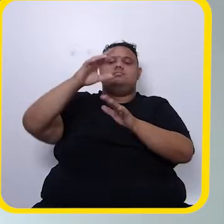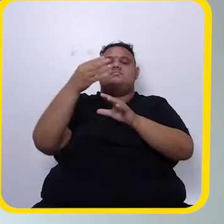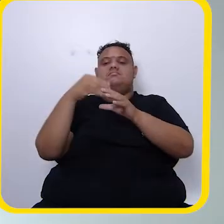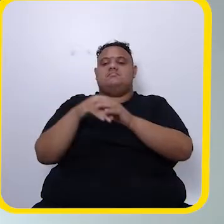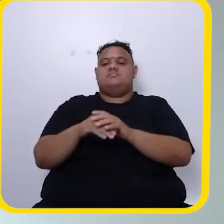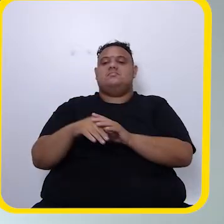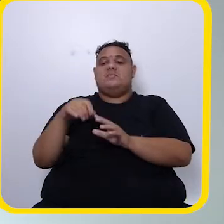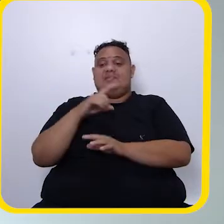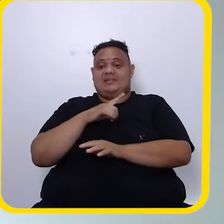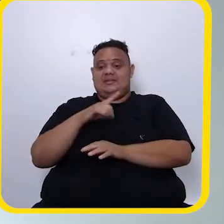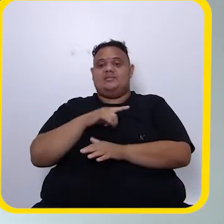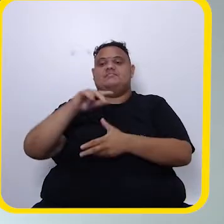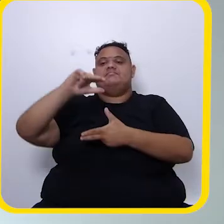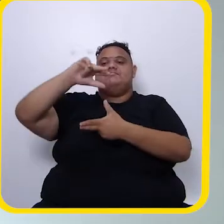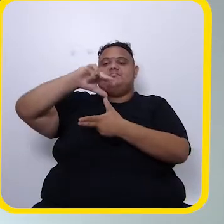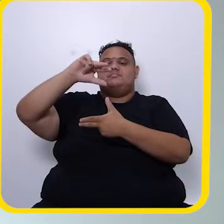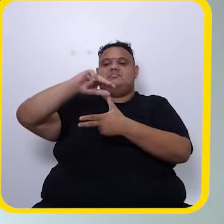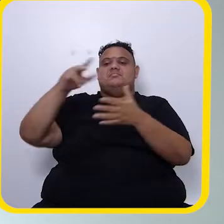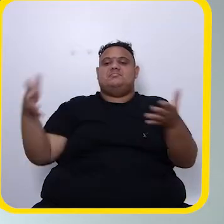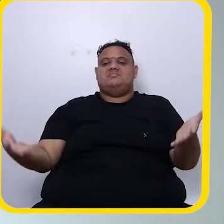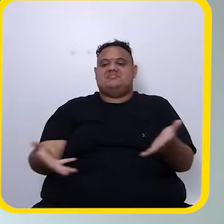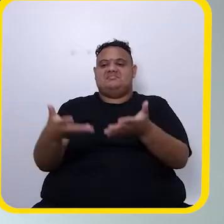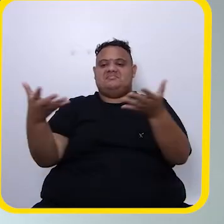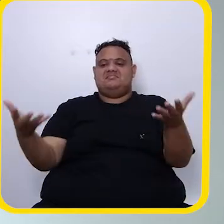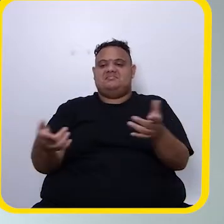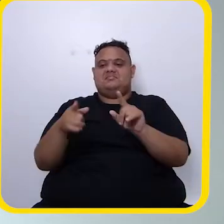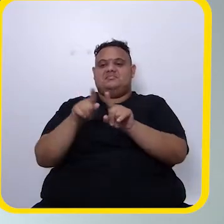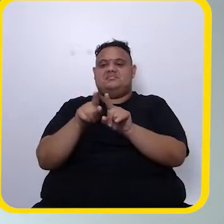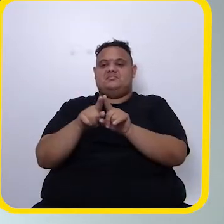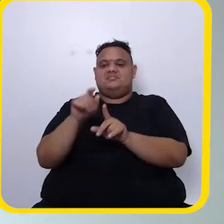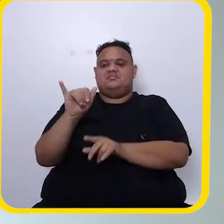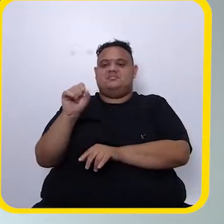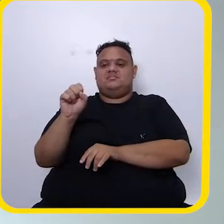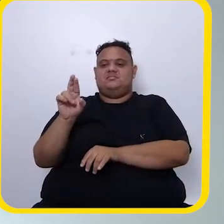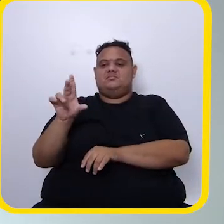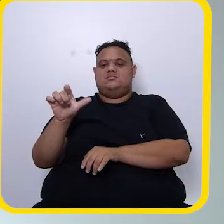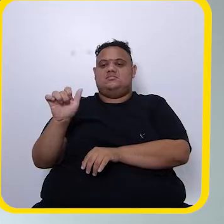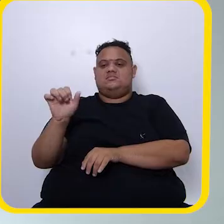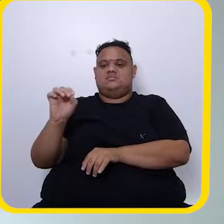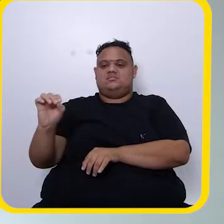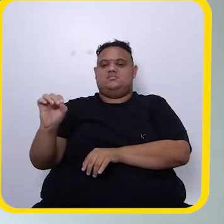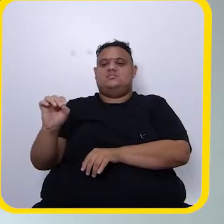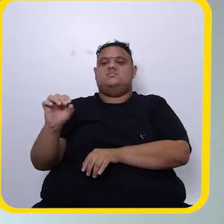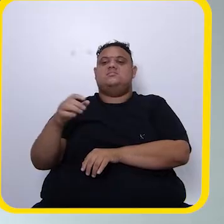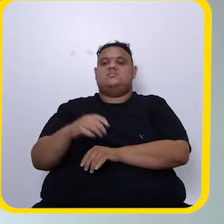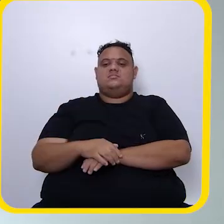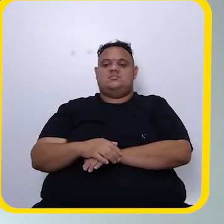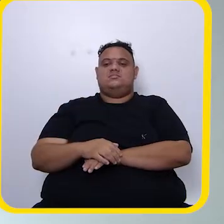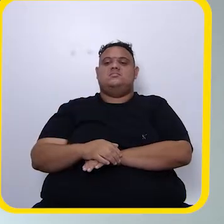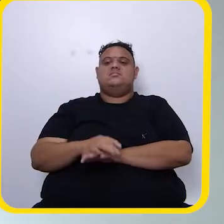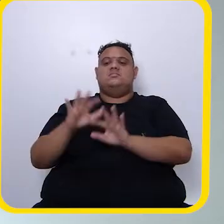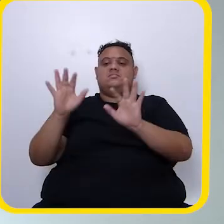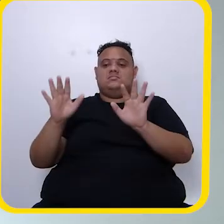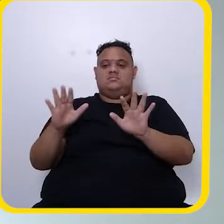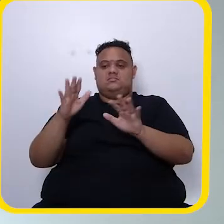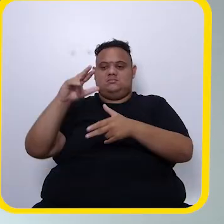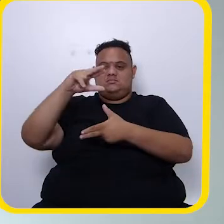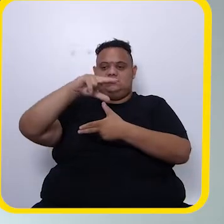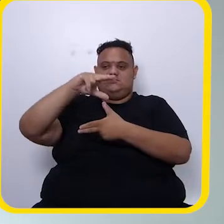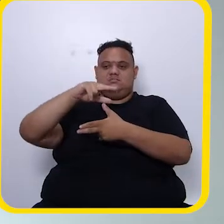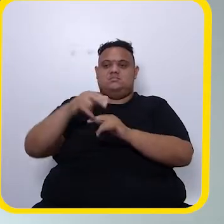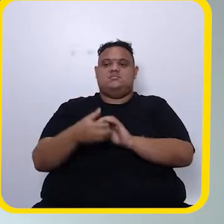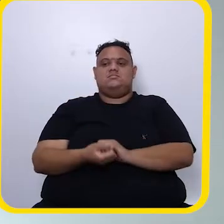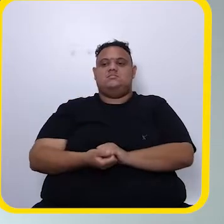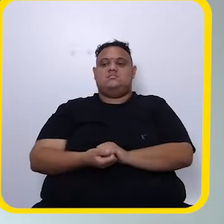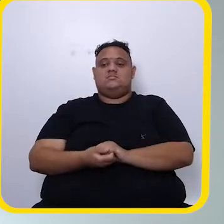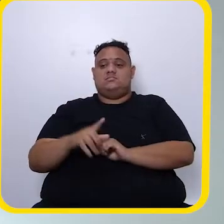América Central. Então, tem a parte continental do istmo e a parte insular do Caribe. Então, tudo isso forma a chamada